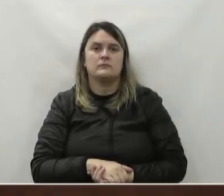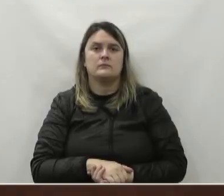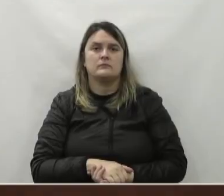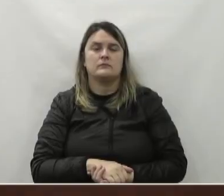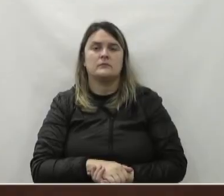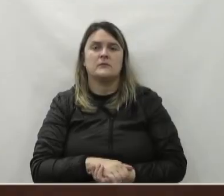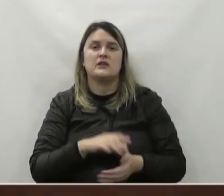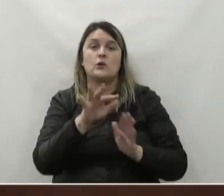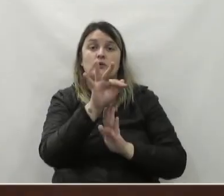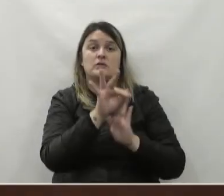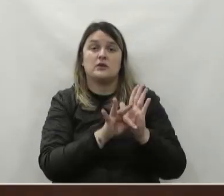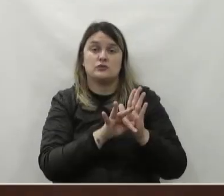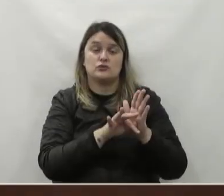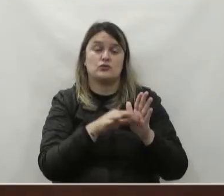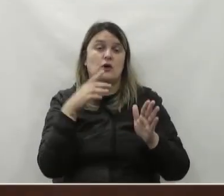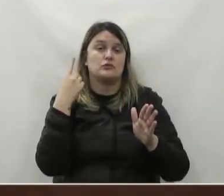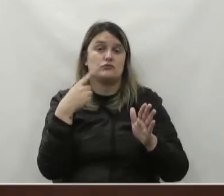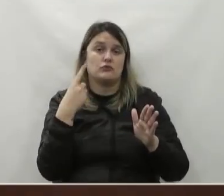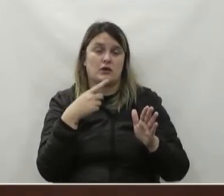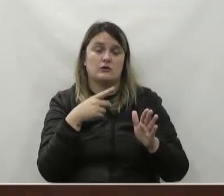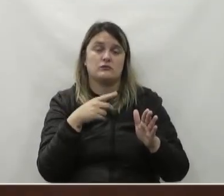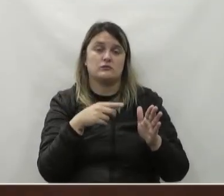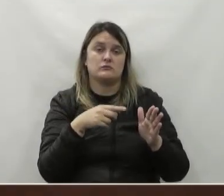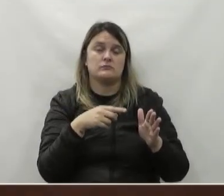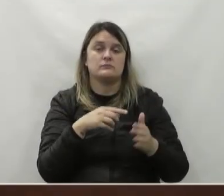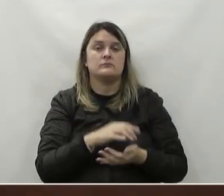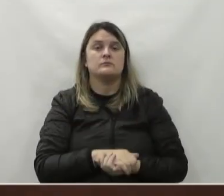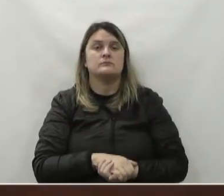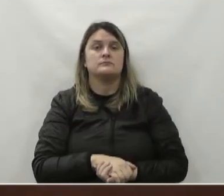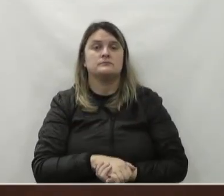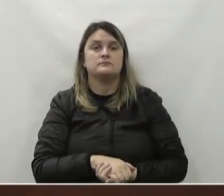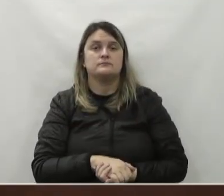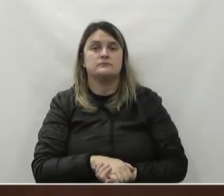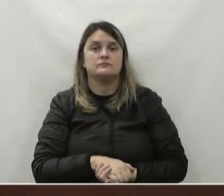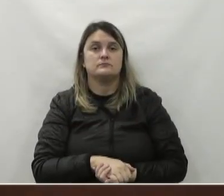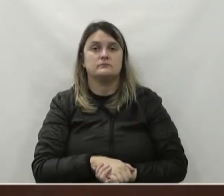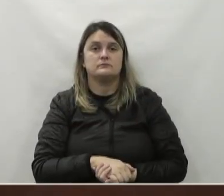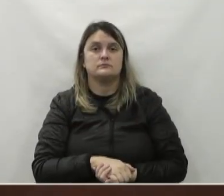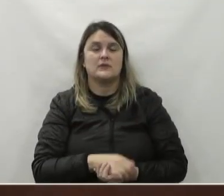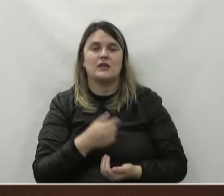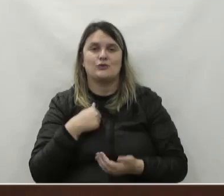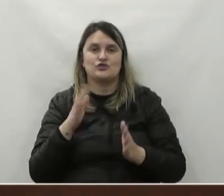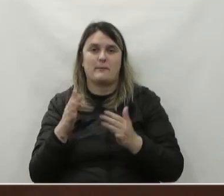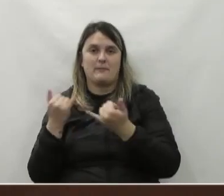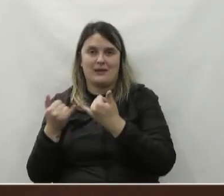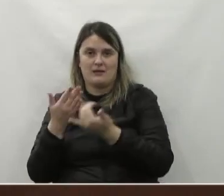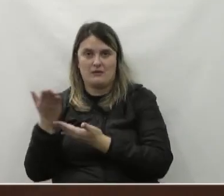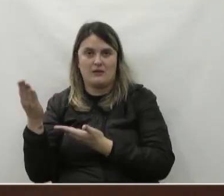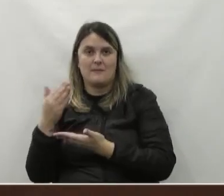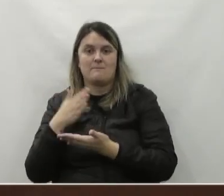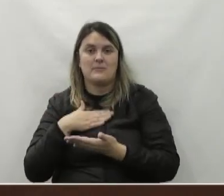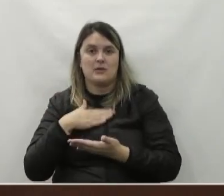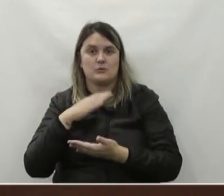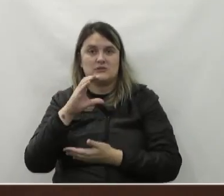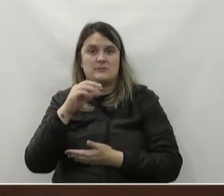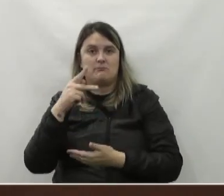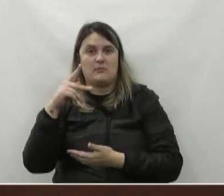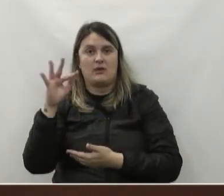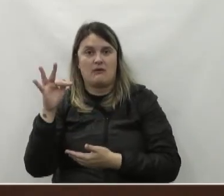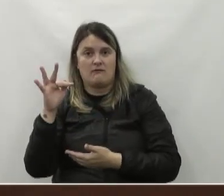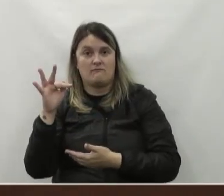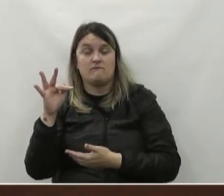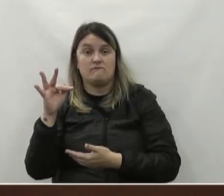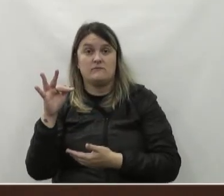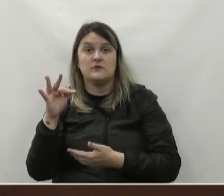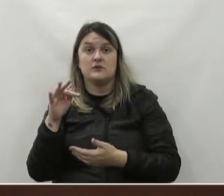o parecer jurídico aqui, né, da advogada dessa casa. Eu até brinquei com os vereadores, né, meu CPF que está